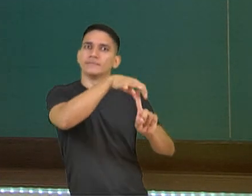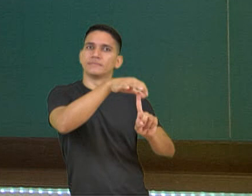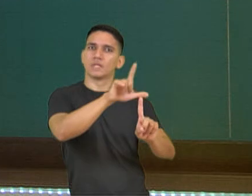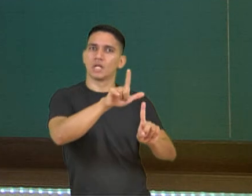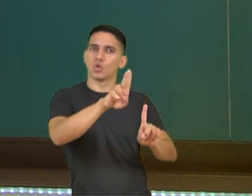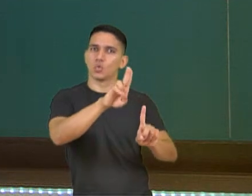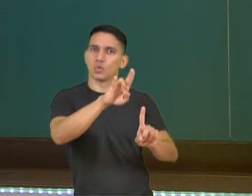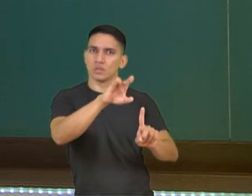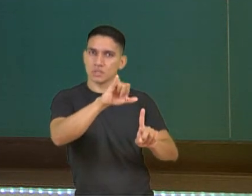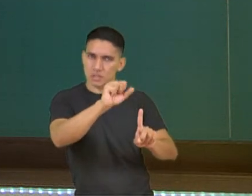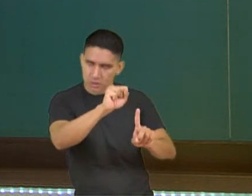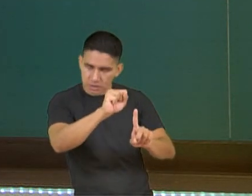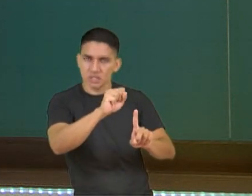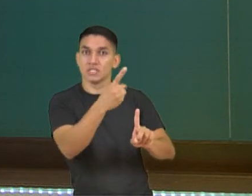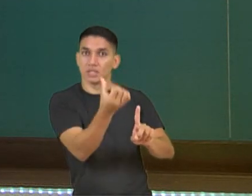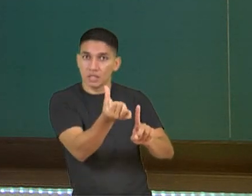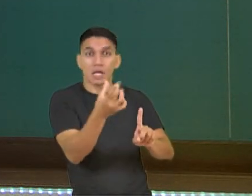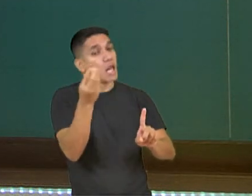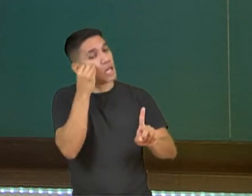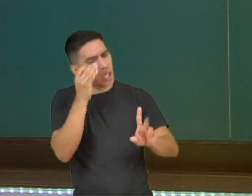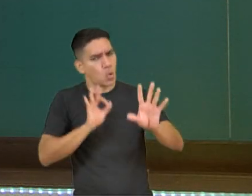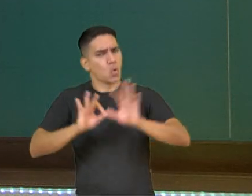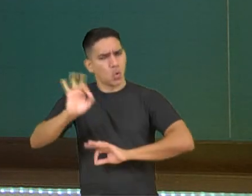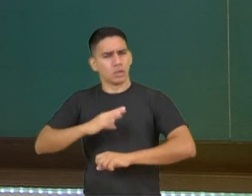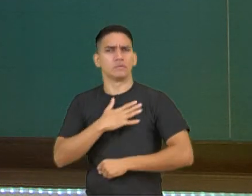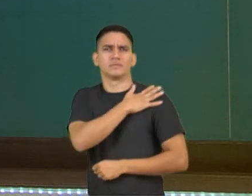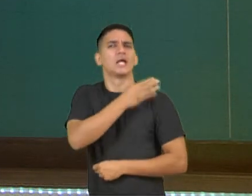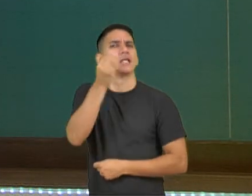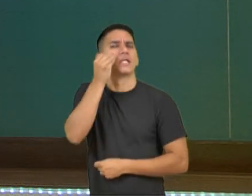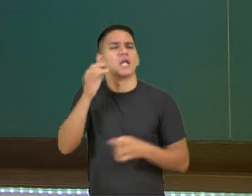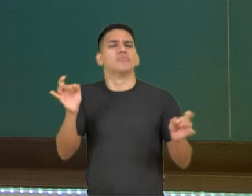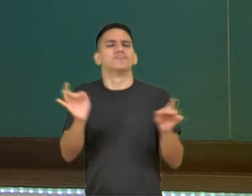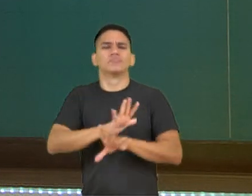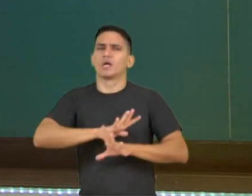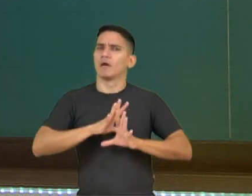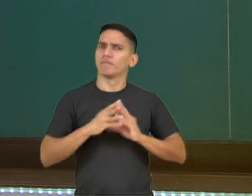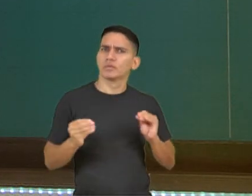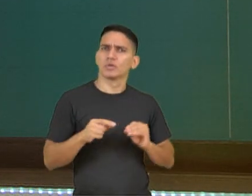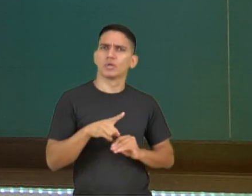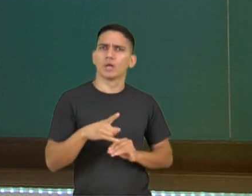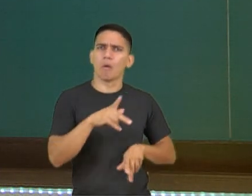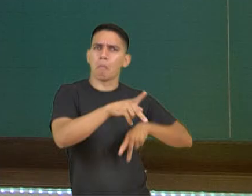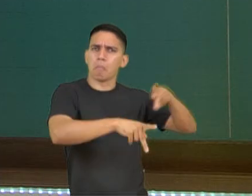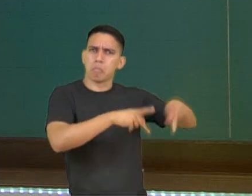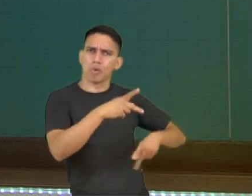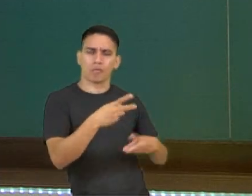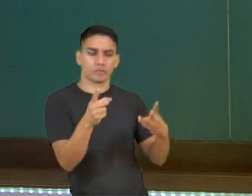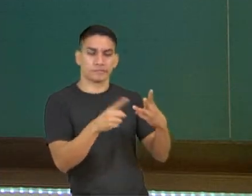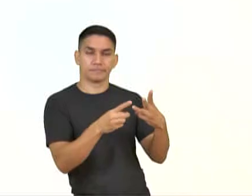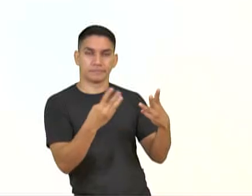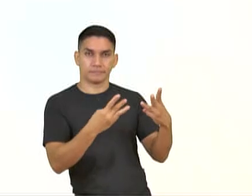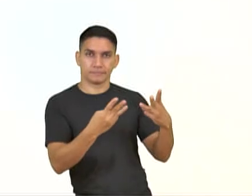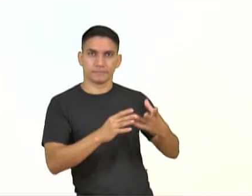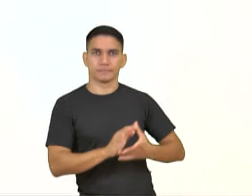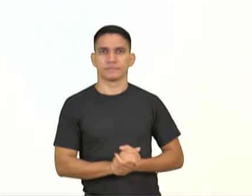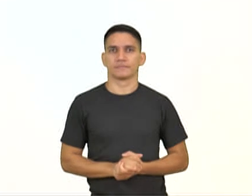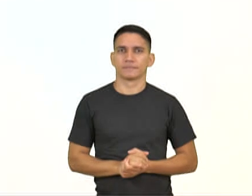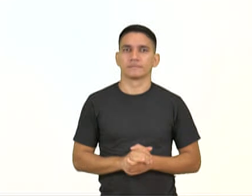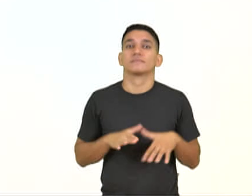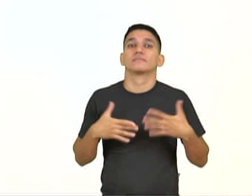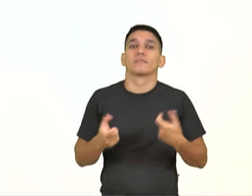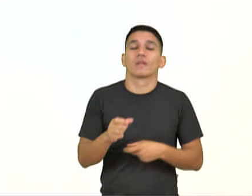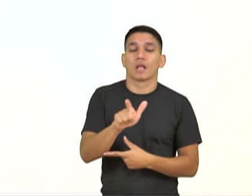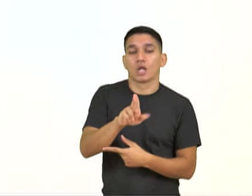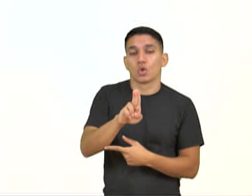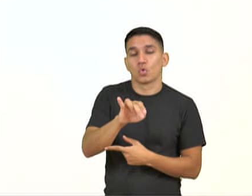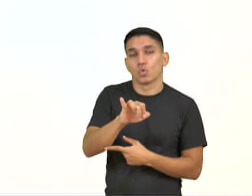uma força militar para tentar acabar com essa revolução do povo do terceiro estado. Luís